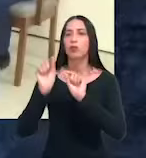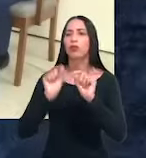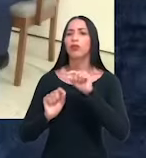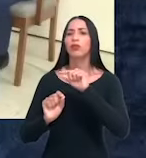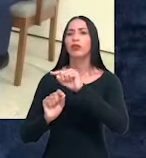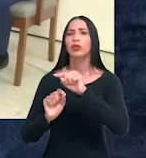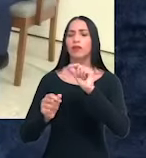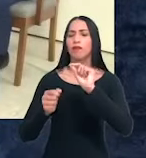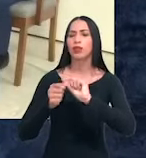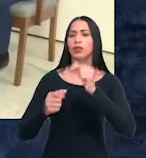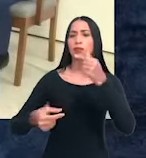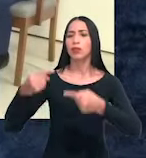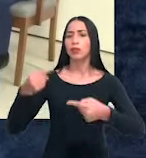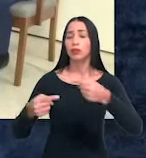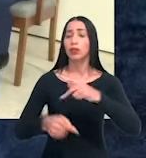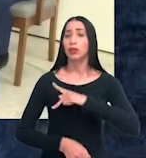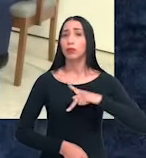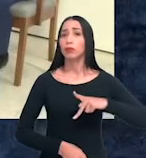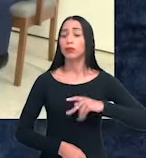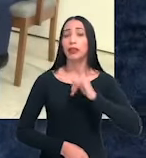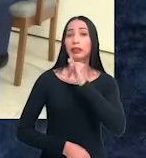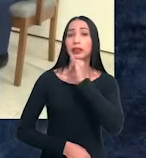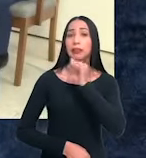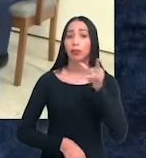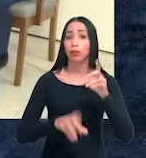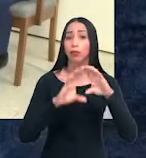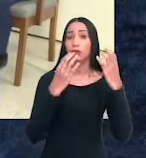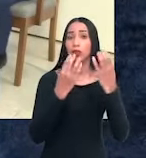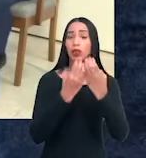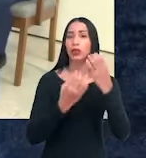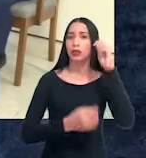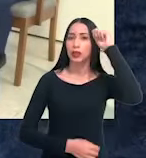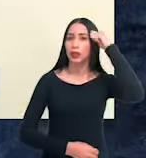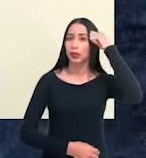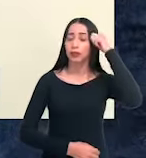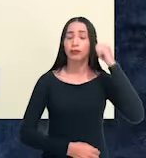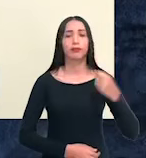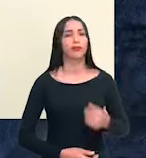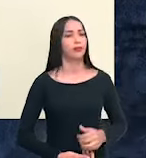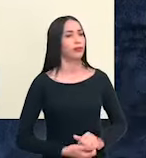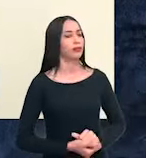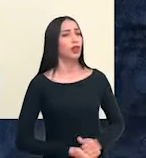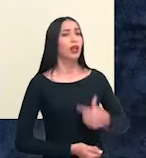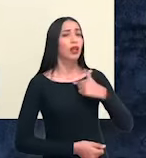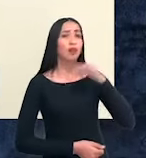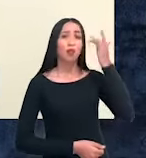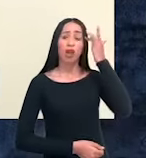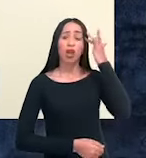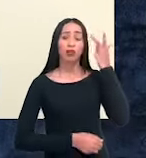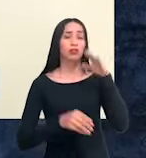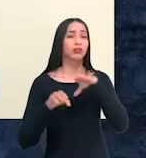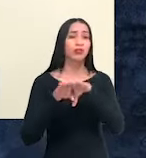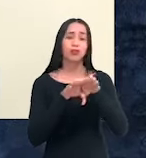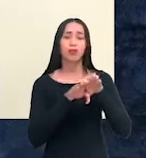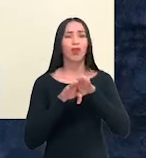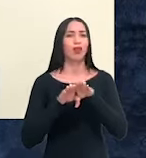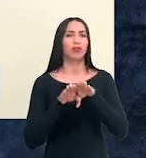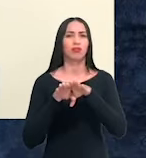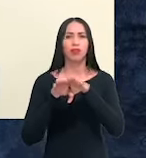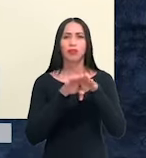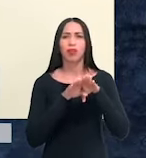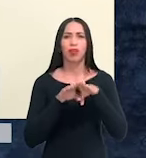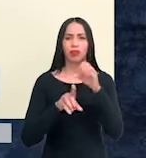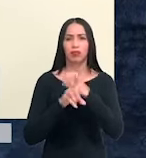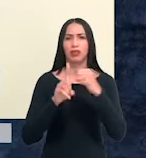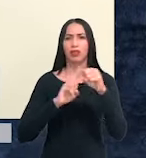O que o senhor dedicaria, por exemplo, de política pública para o negro? Rapaz, eu acho tão igual. Tão